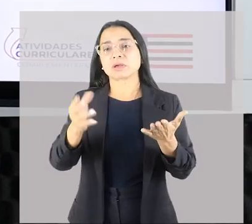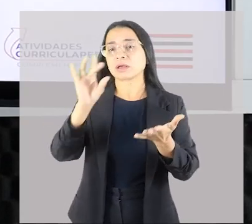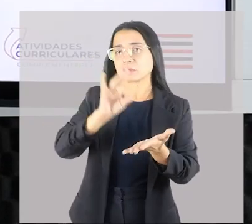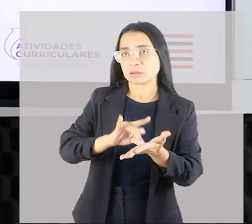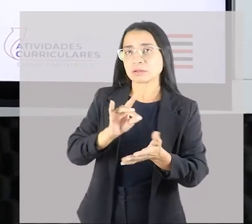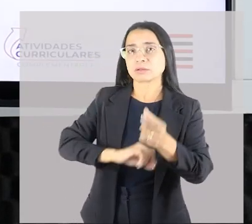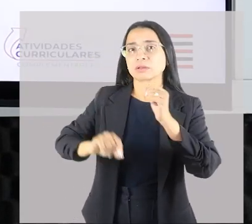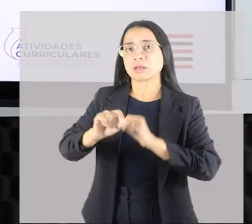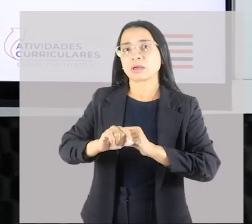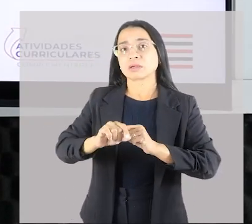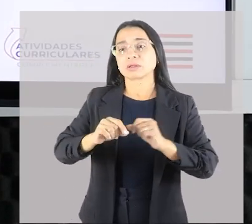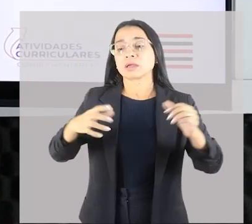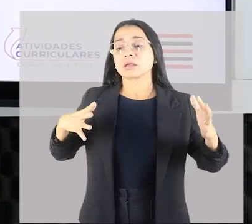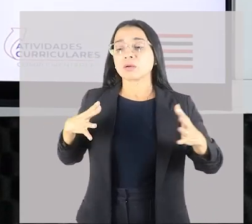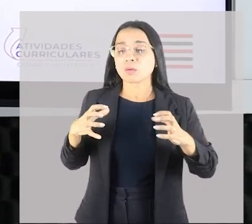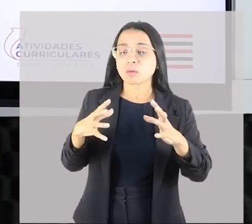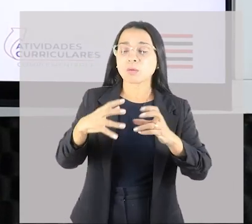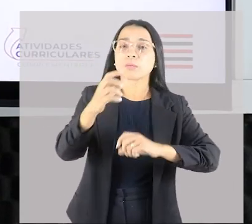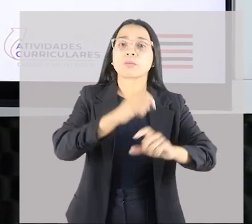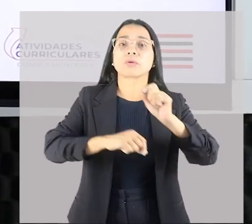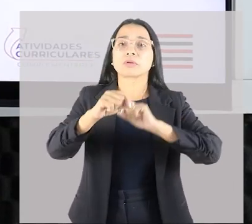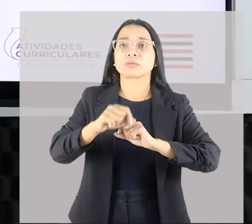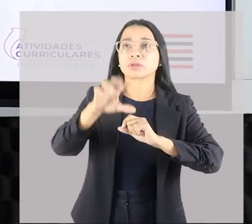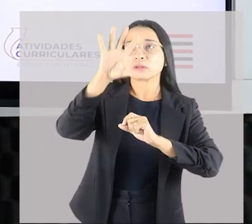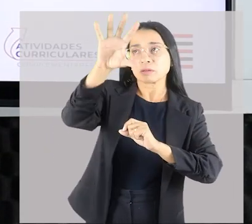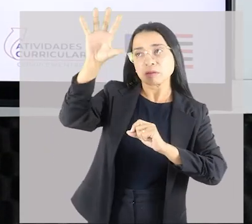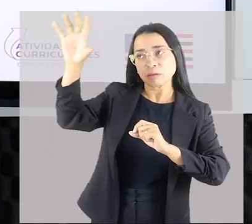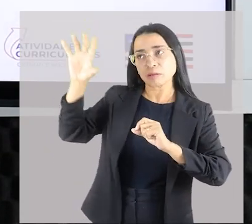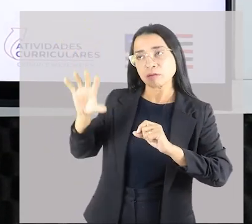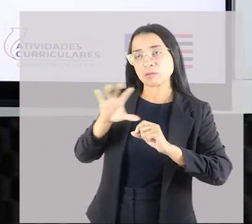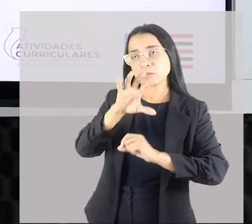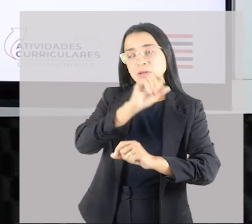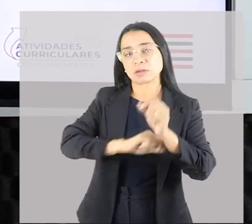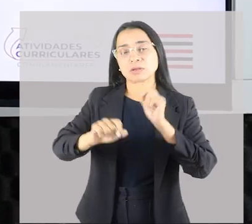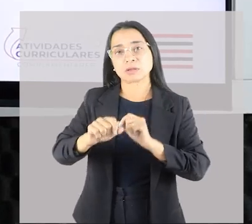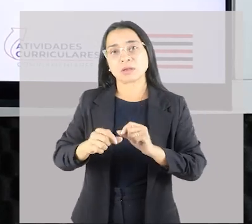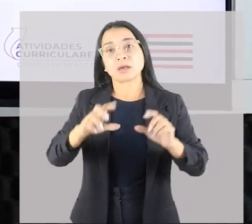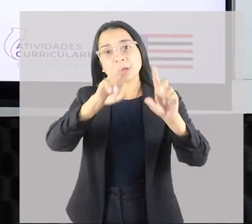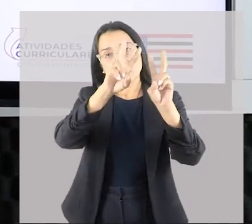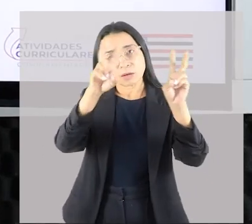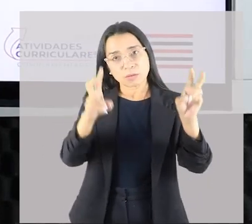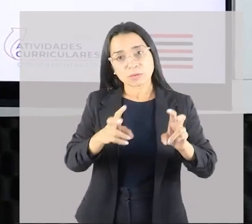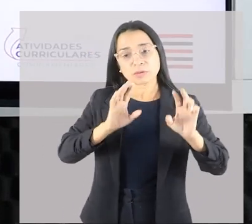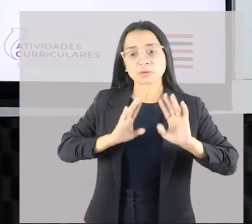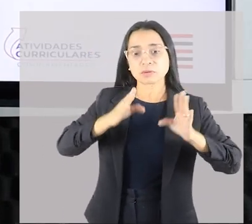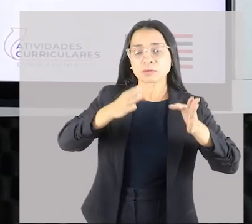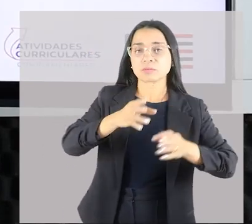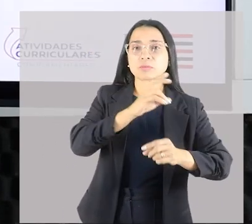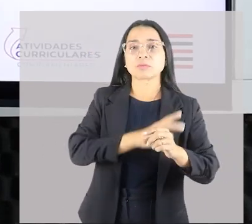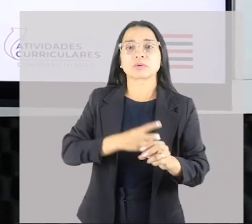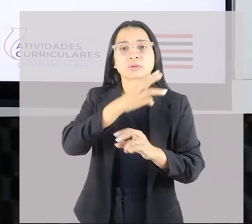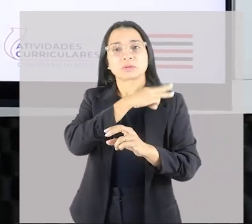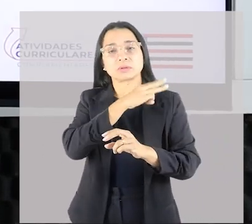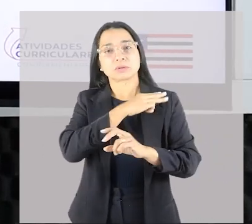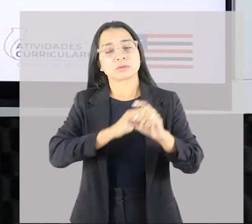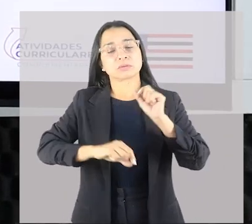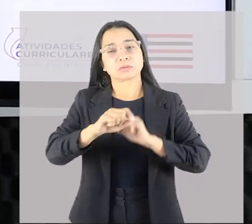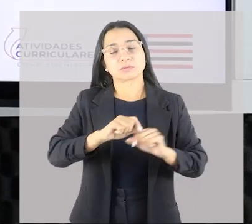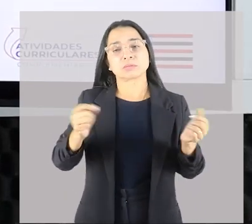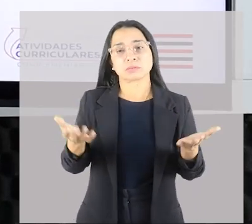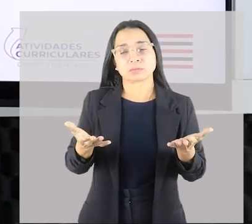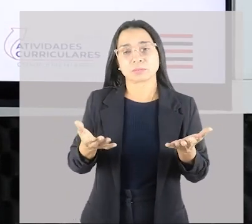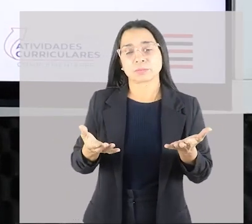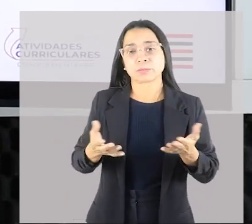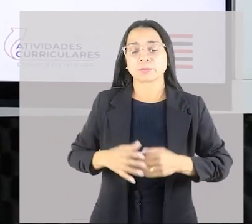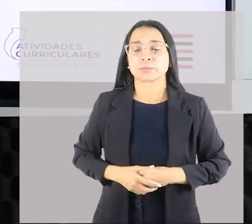nesses continentes. Belezinha? É uma temática que a gente aborda aí na terceira série do ensino médio, tá certo? E reforça ela ali.